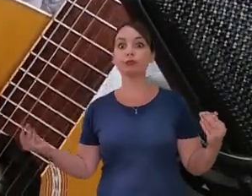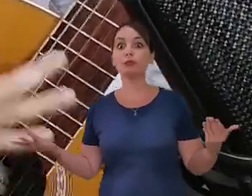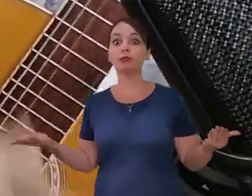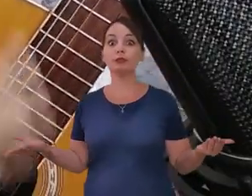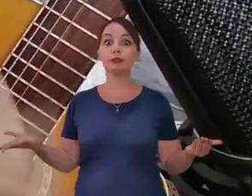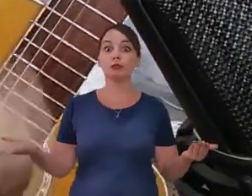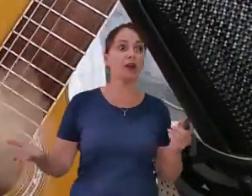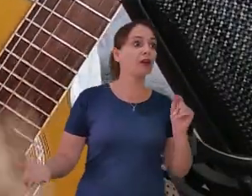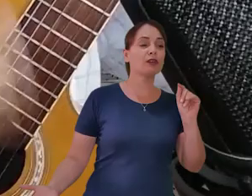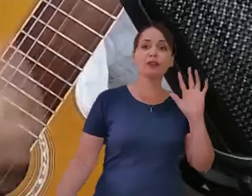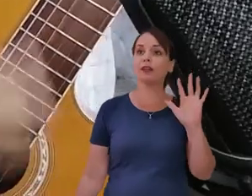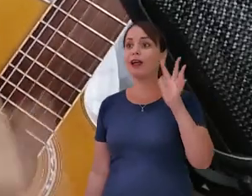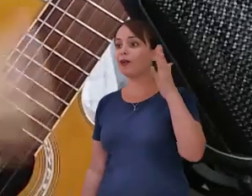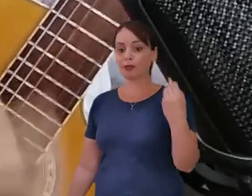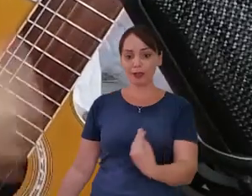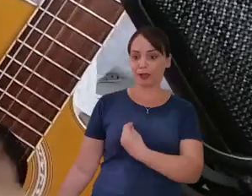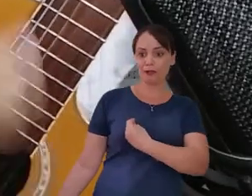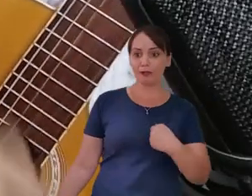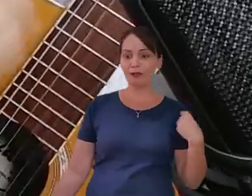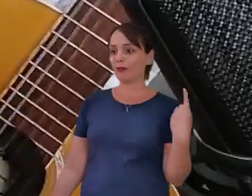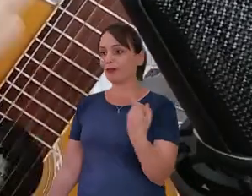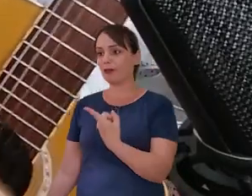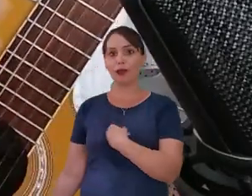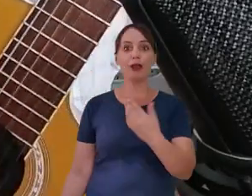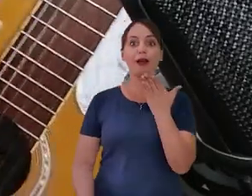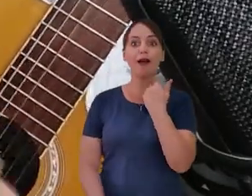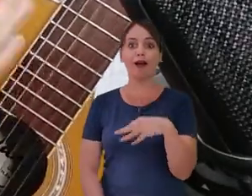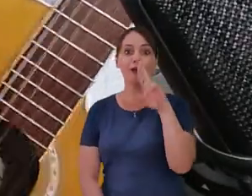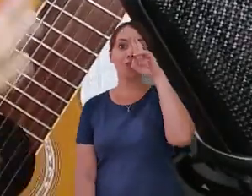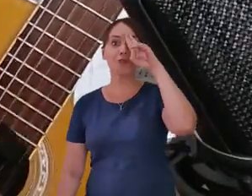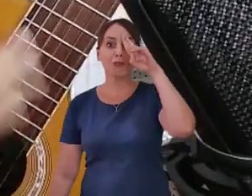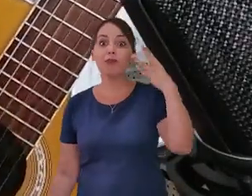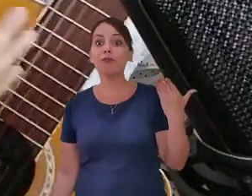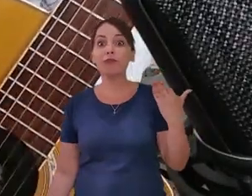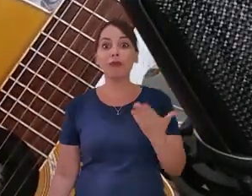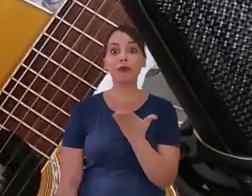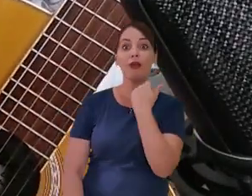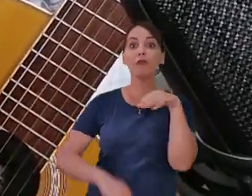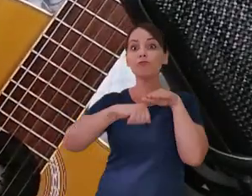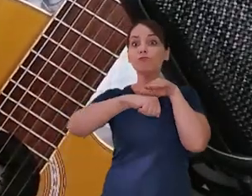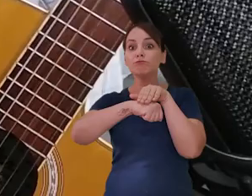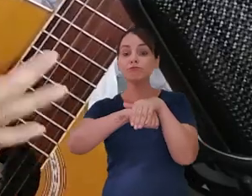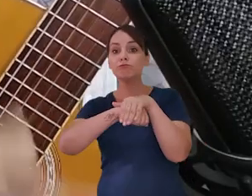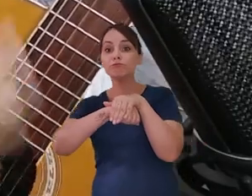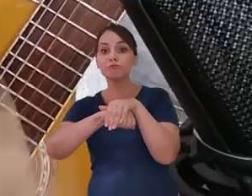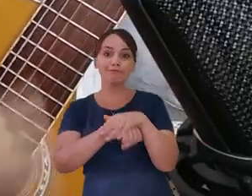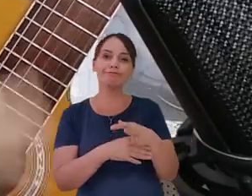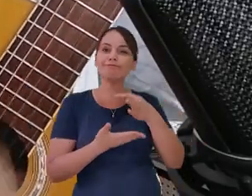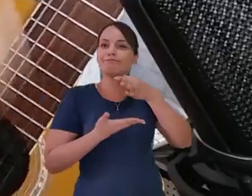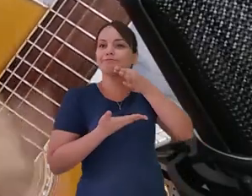Sumisse do mapa, o que seria de nós, do nosso almoço, do nosso